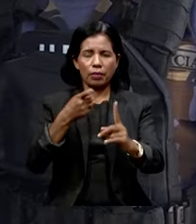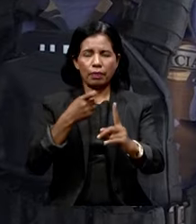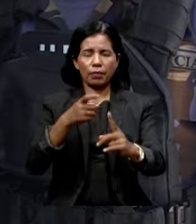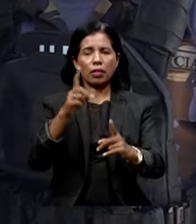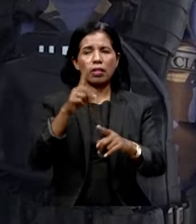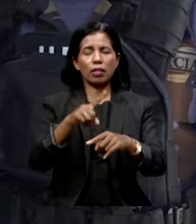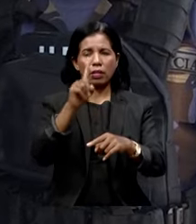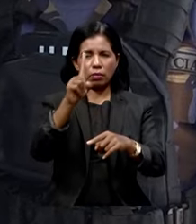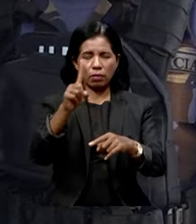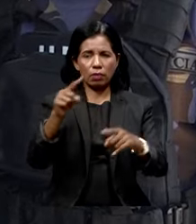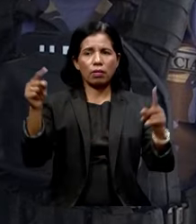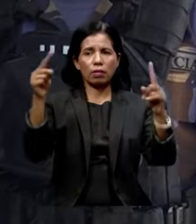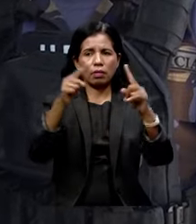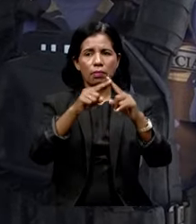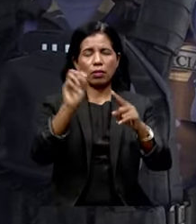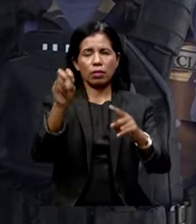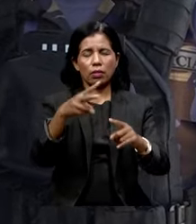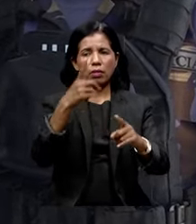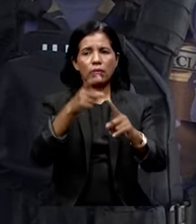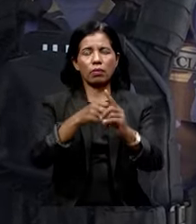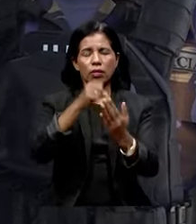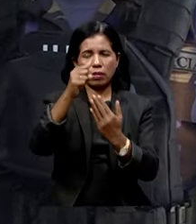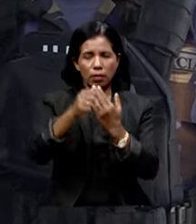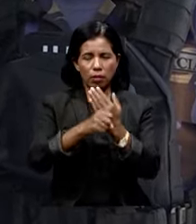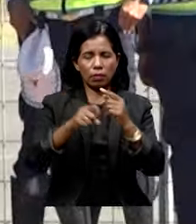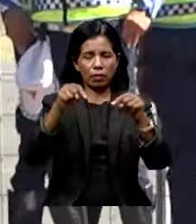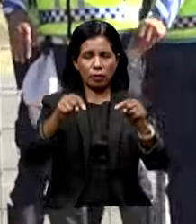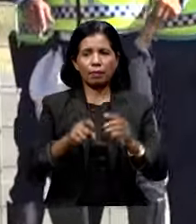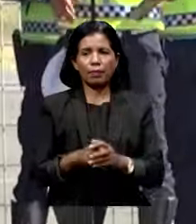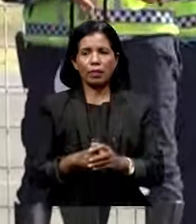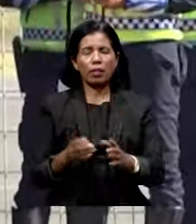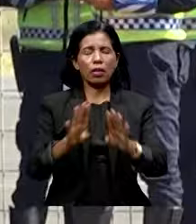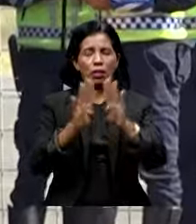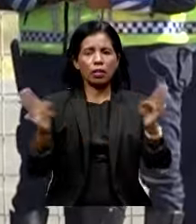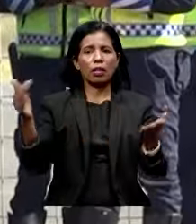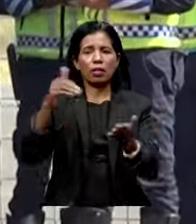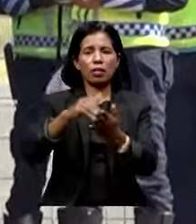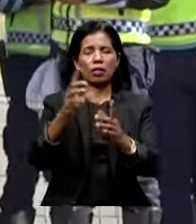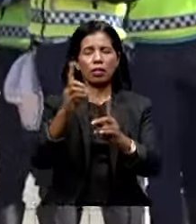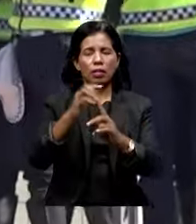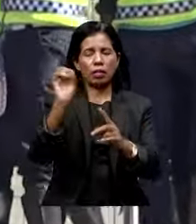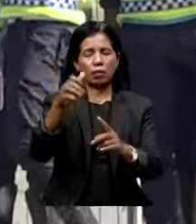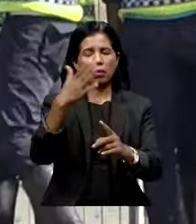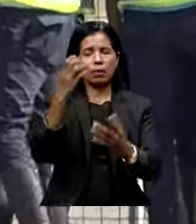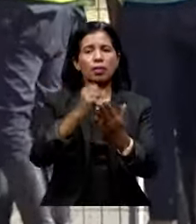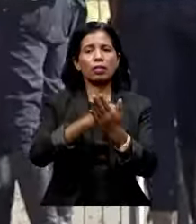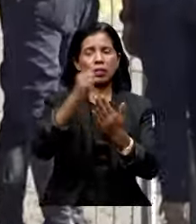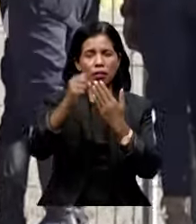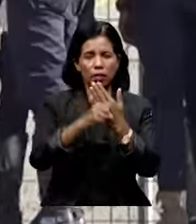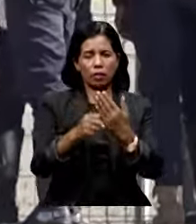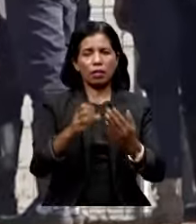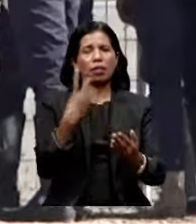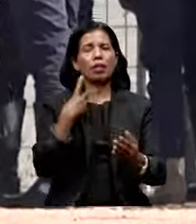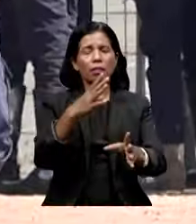1 até dia 12, fulano setembro. Né? Não sei reativo fale, já dia 15, fulano setembro. Orientação no mesmo caminho,